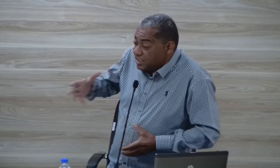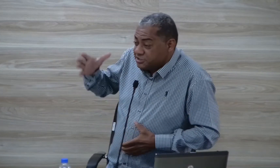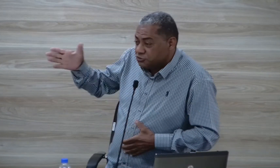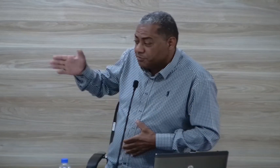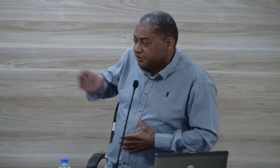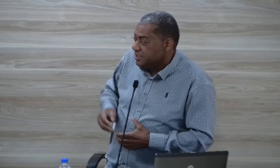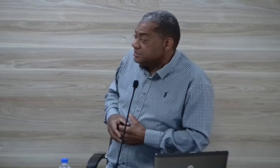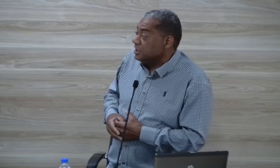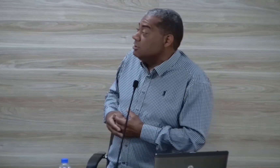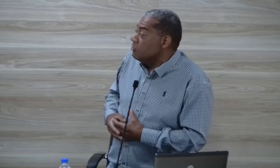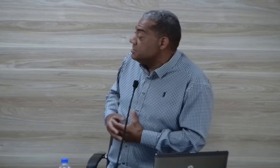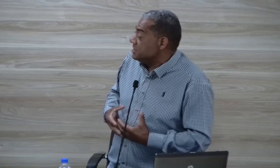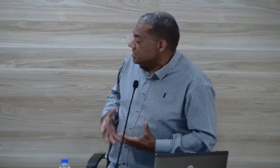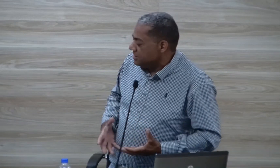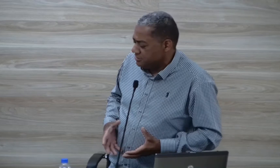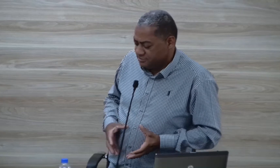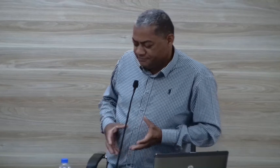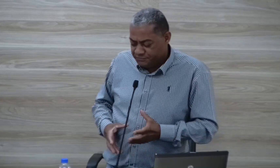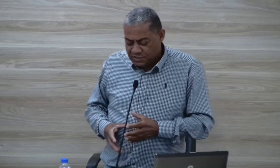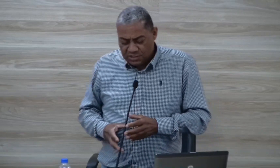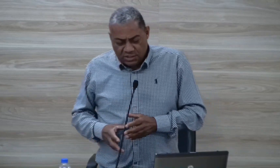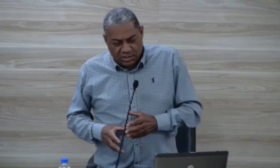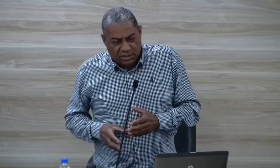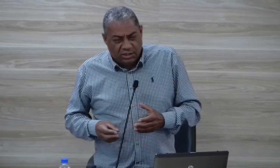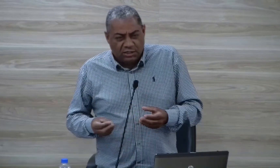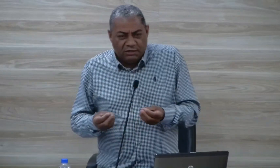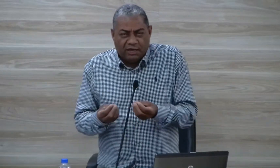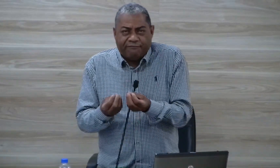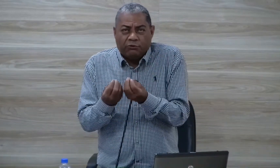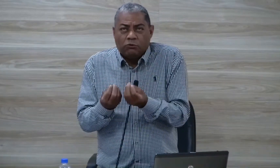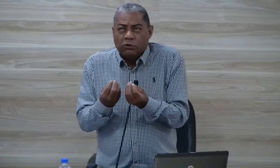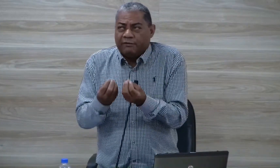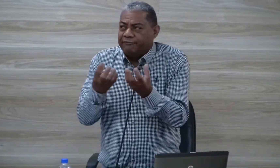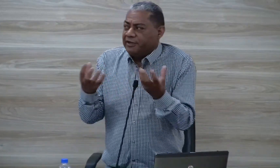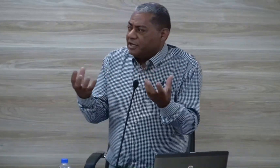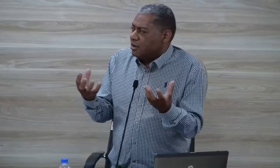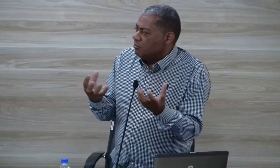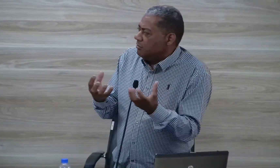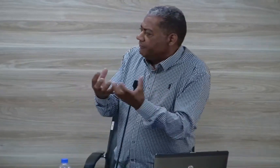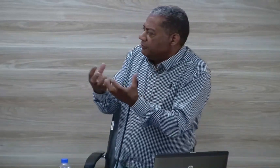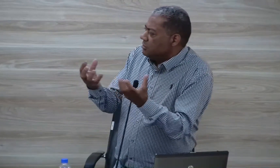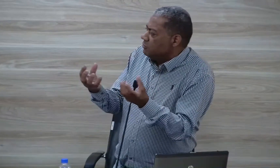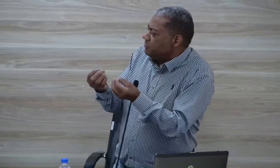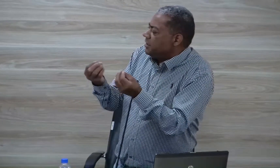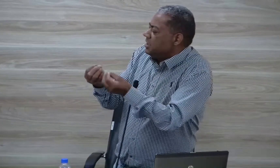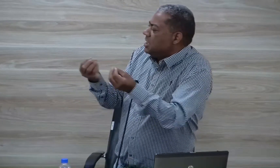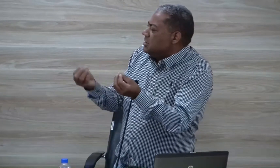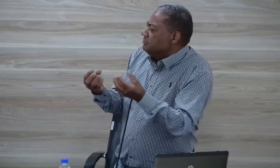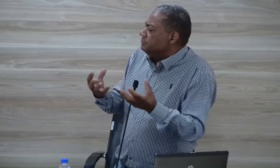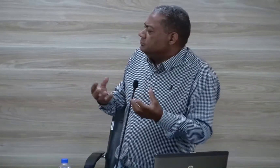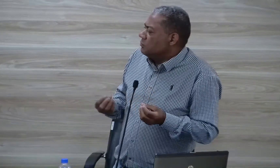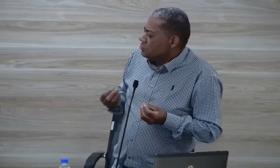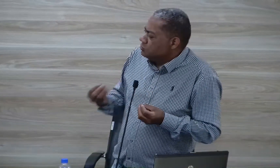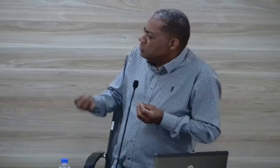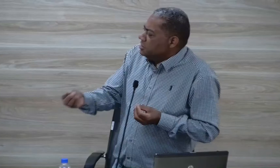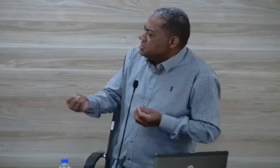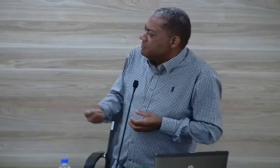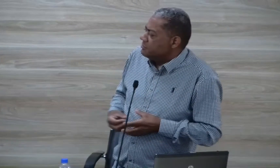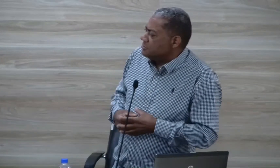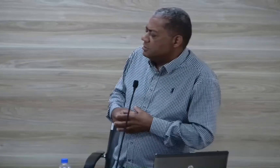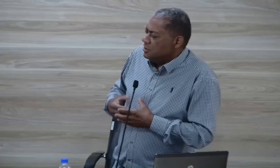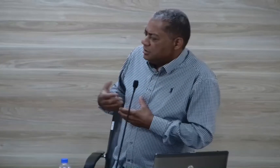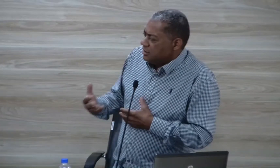aliás desculpe 3 trilhões e 300 e a figura federal é uma figura muito pequena os